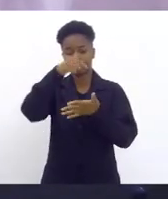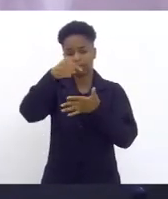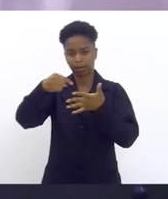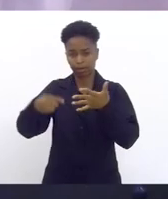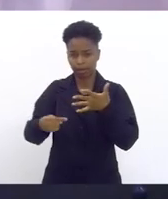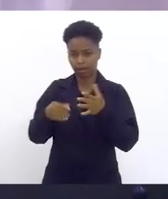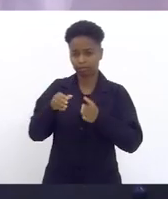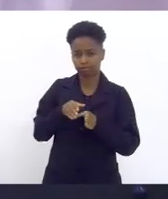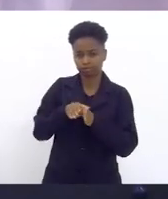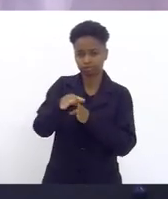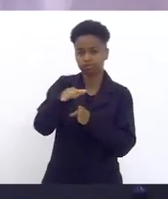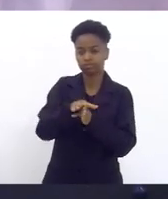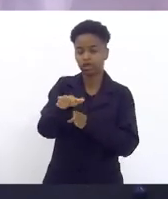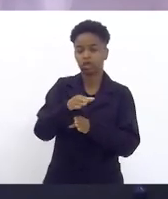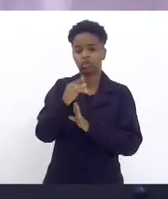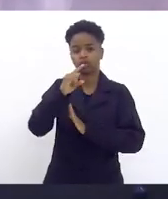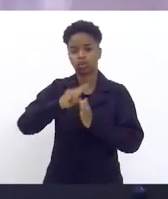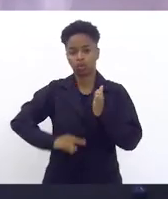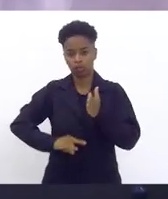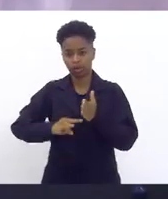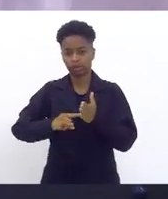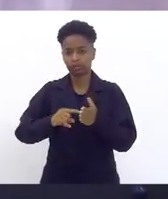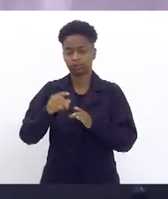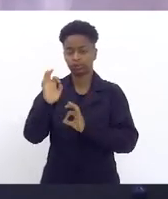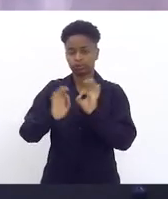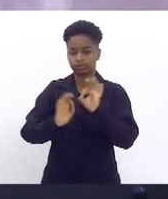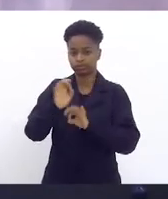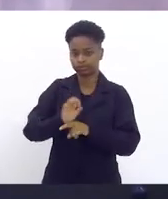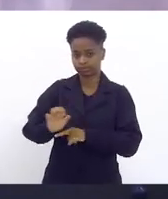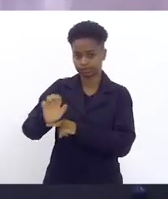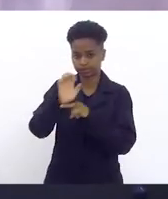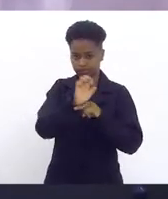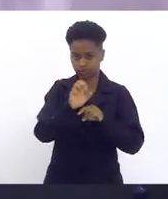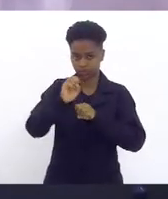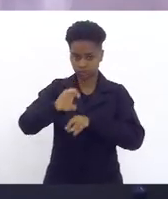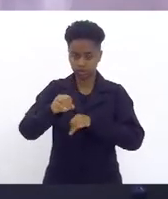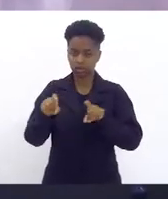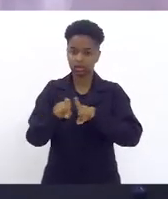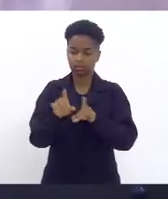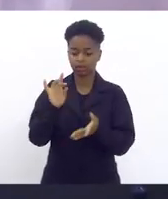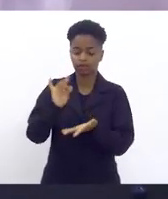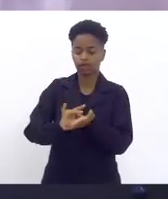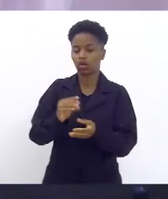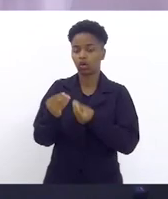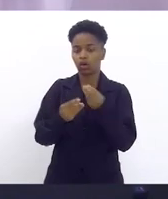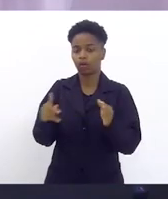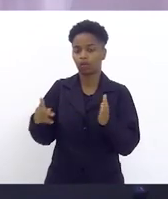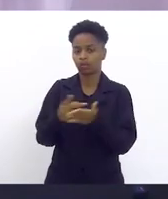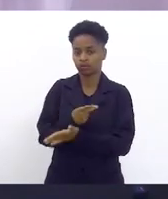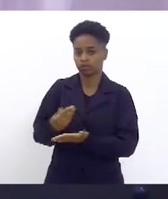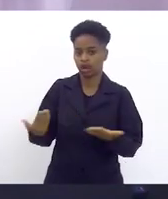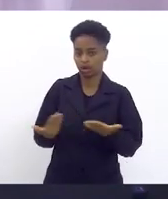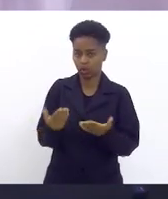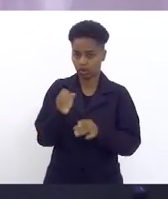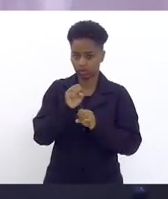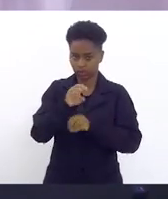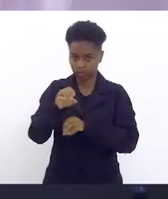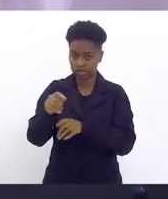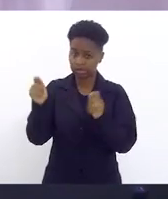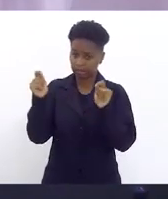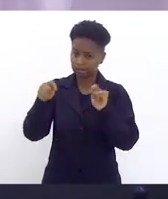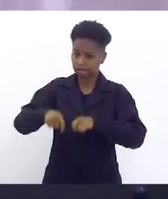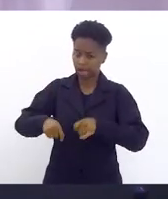nortear o documento referencial do plano Estadual de Educação e a realidade Educacional conseguem